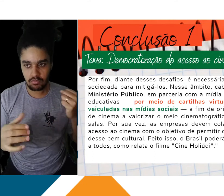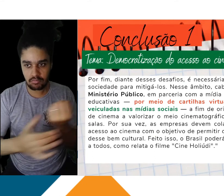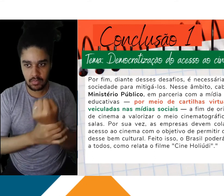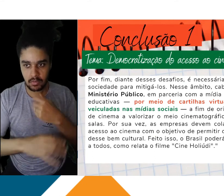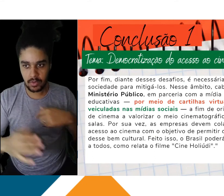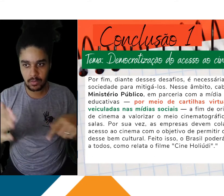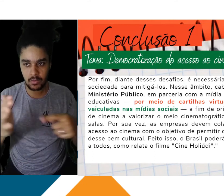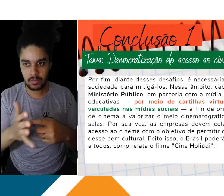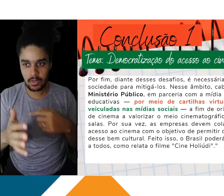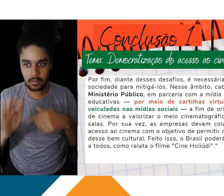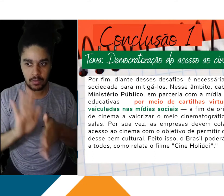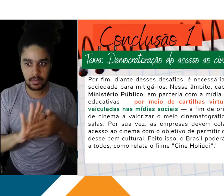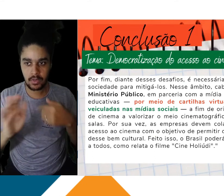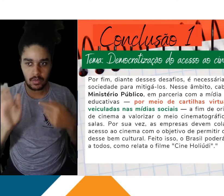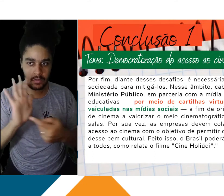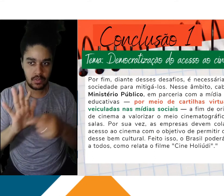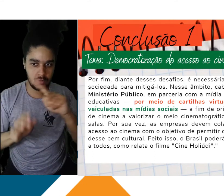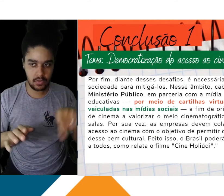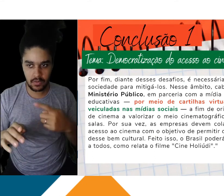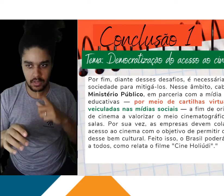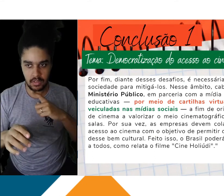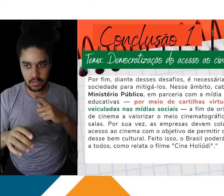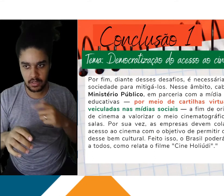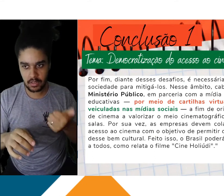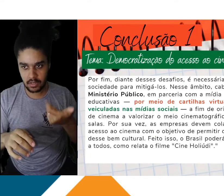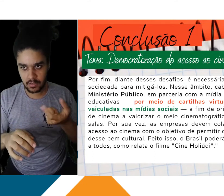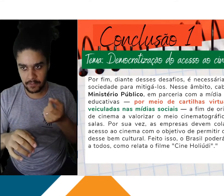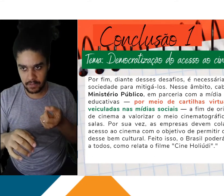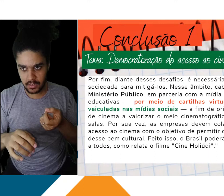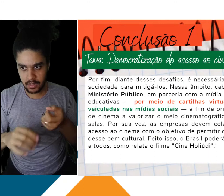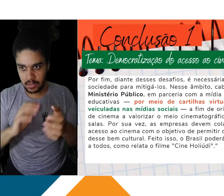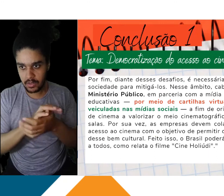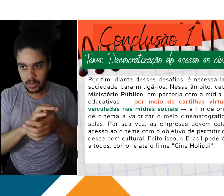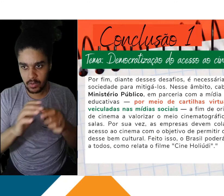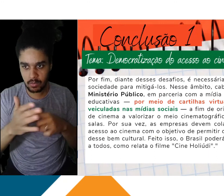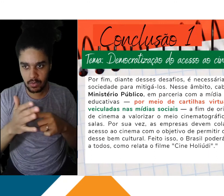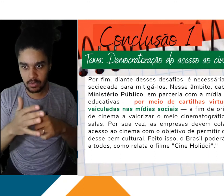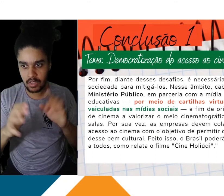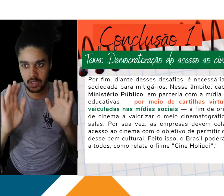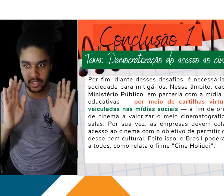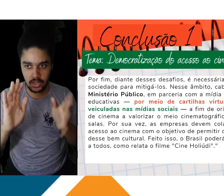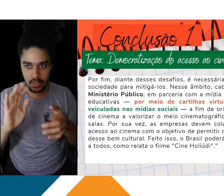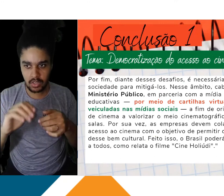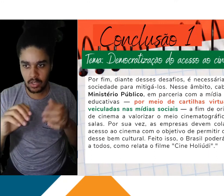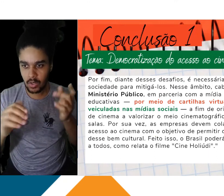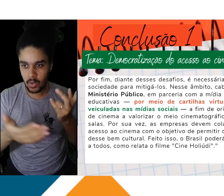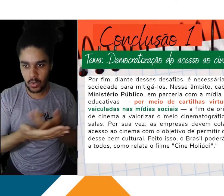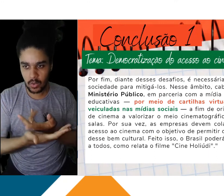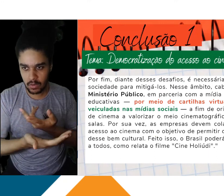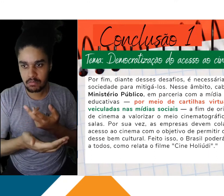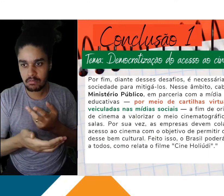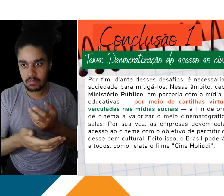garantir os 200 pontos. A proposta que eu mostrei para vocês, ela tinha 120 pontos, porque ela só tinha 3 elementos válidos. Já